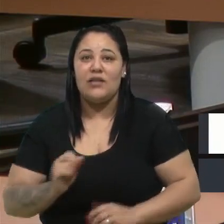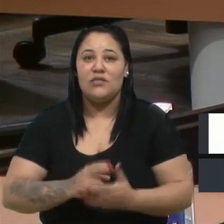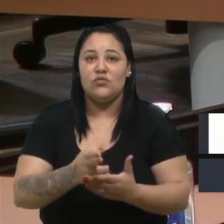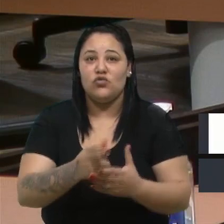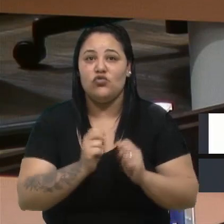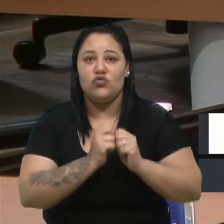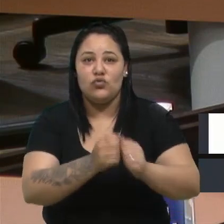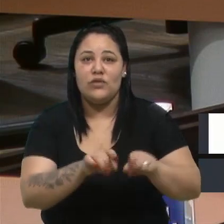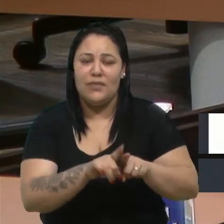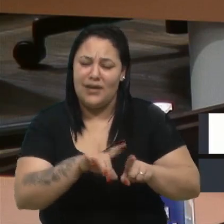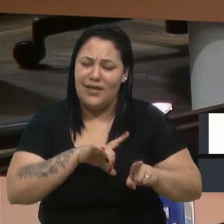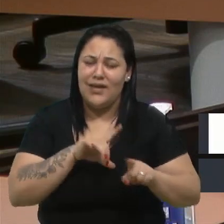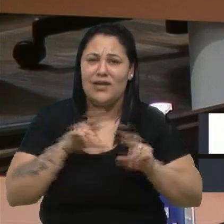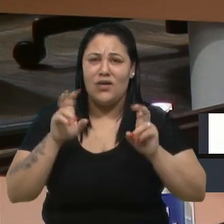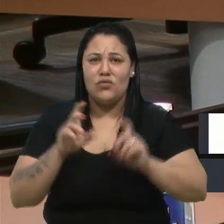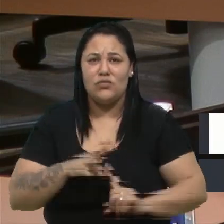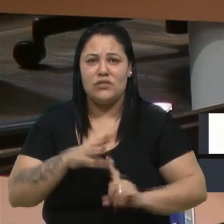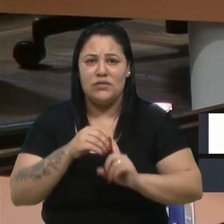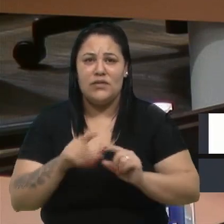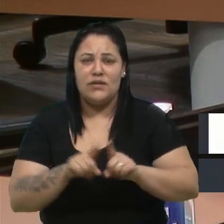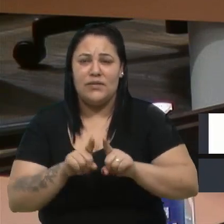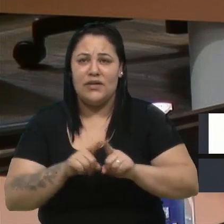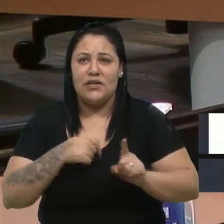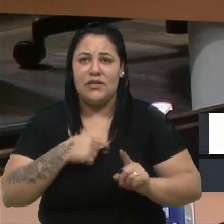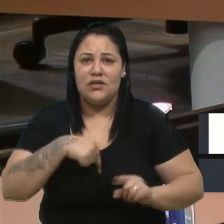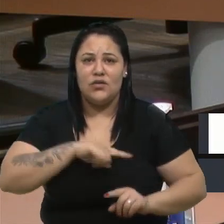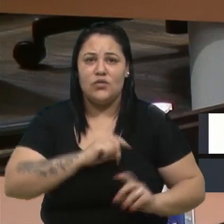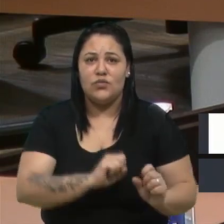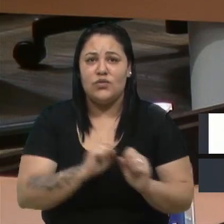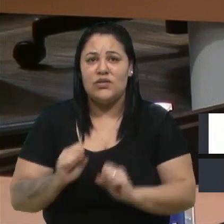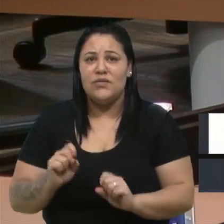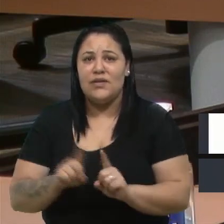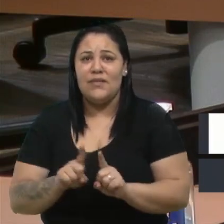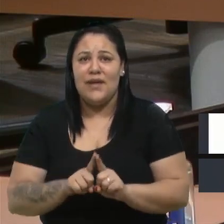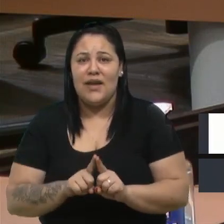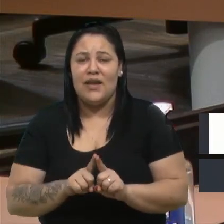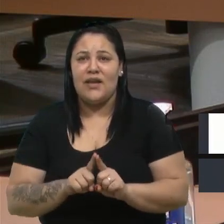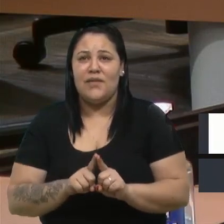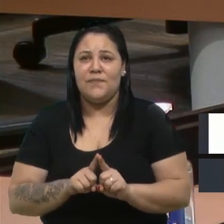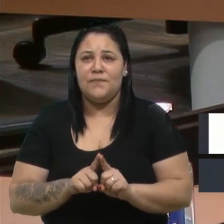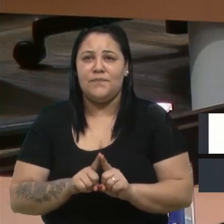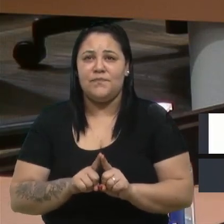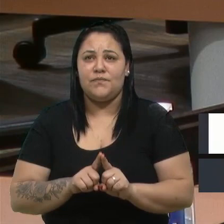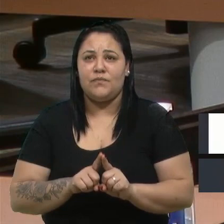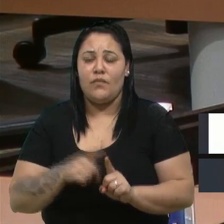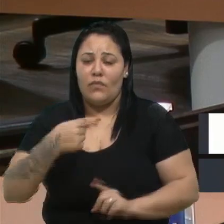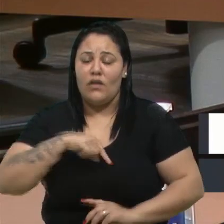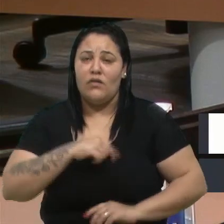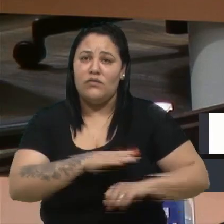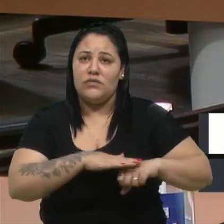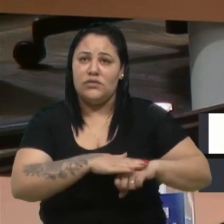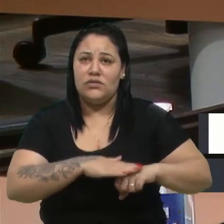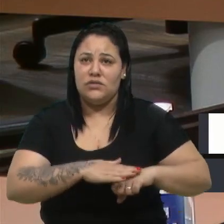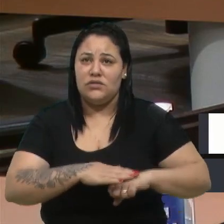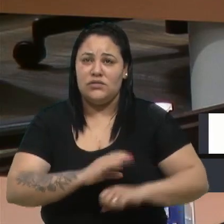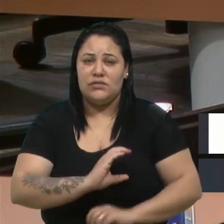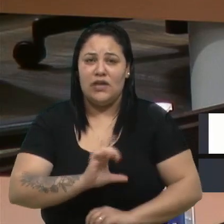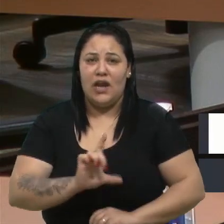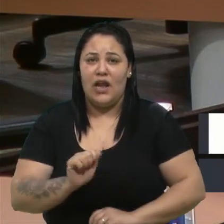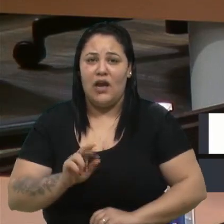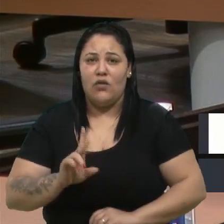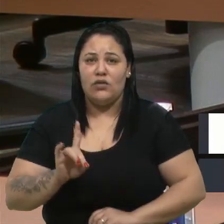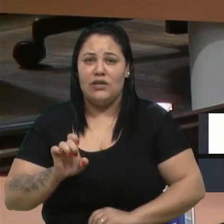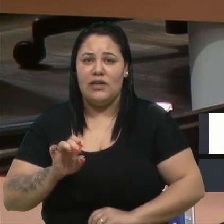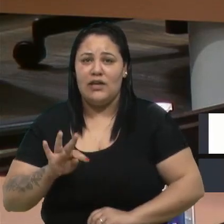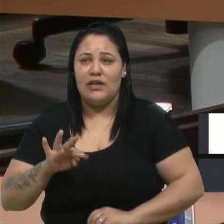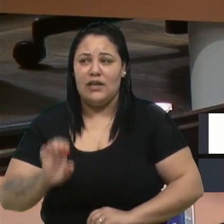viés também como lá, para que a gente possa... Quanto mais breve, eu estava falando agora com a Claudete, aqui que foi presidente muitos anos da associação, e